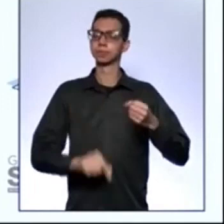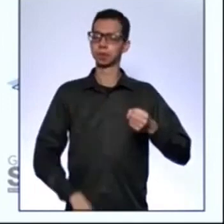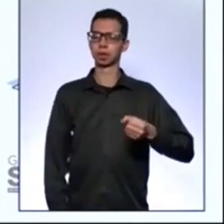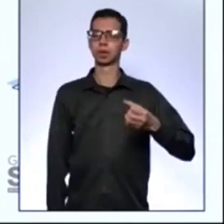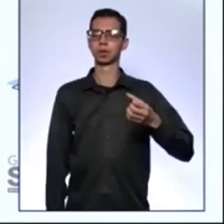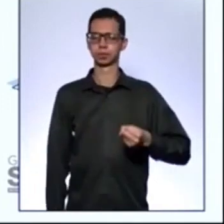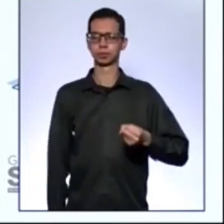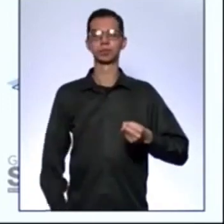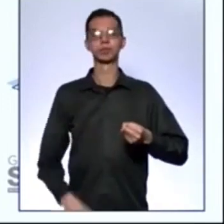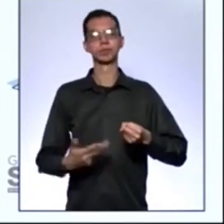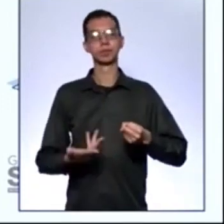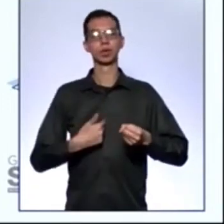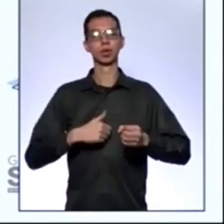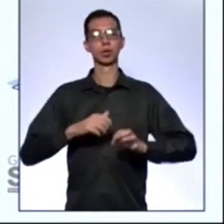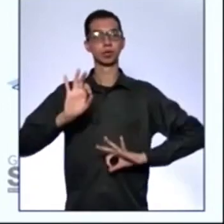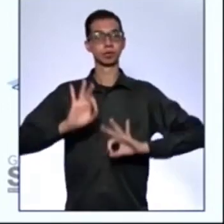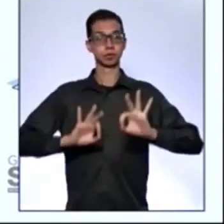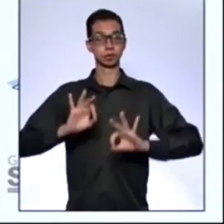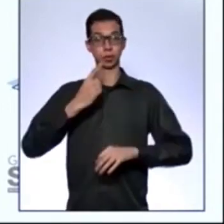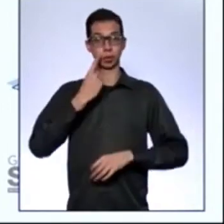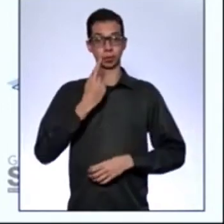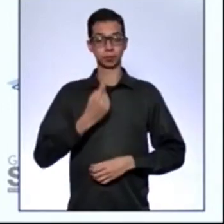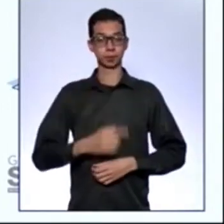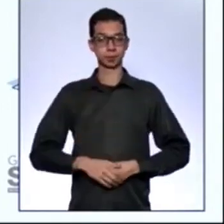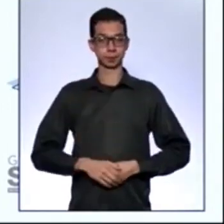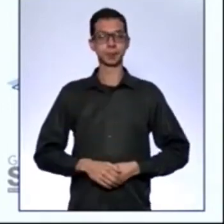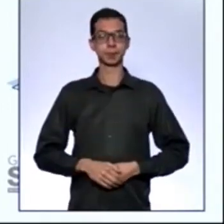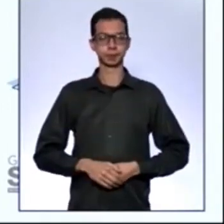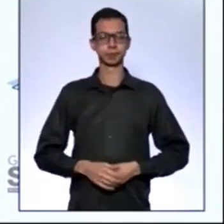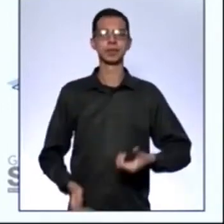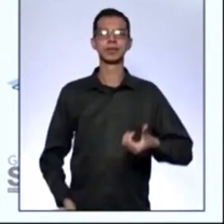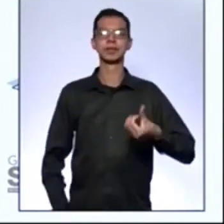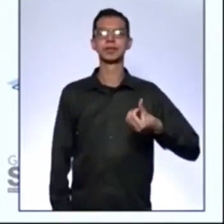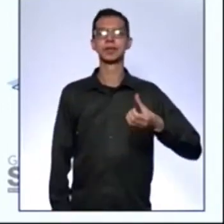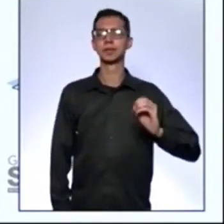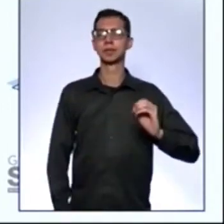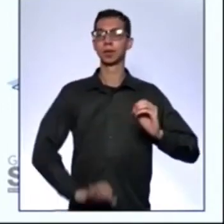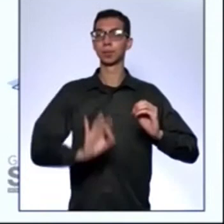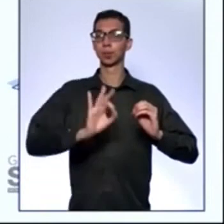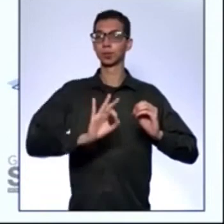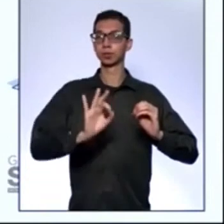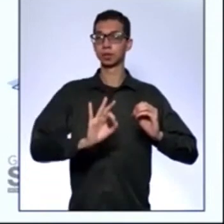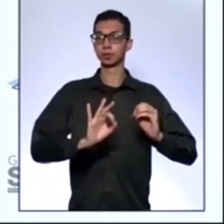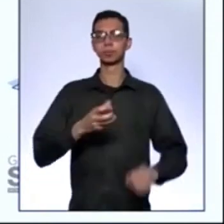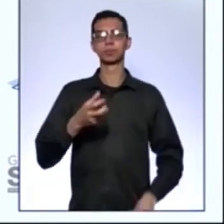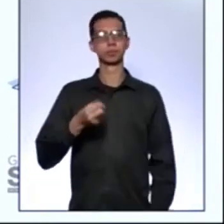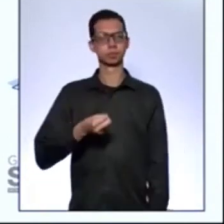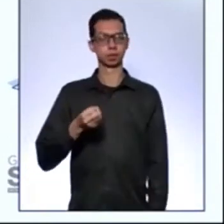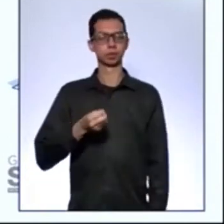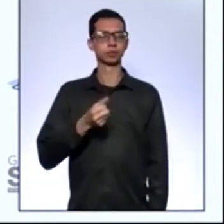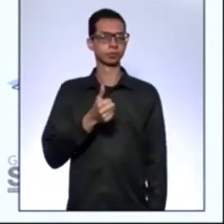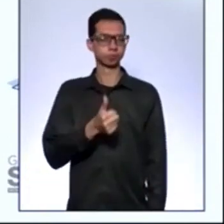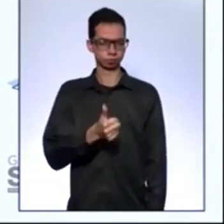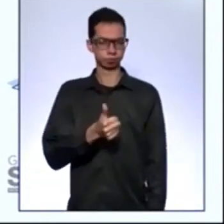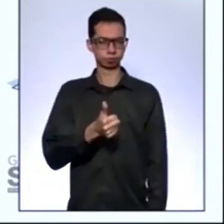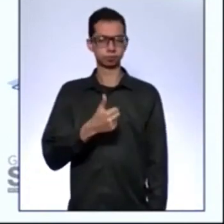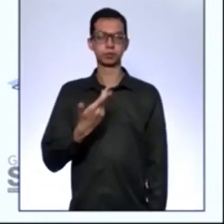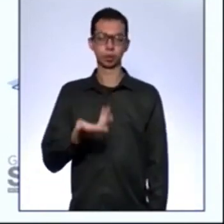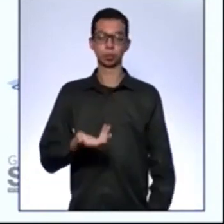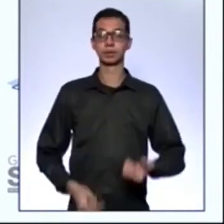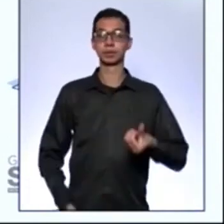aí eu faço ó sessenta por cento né tão branco tão sessenta por cento do total